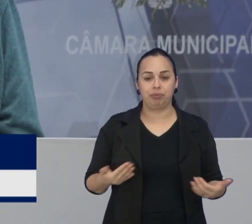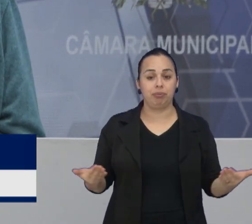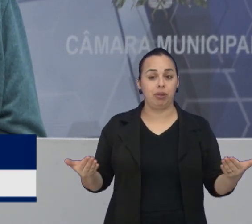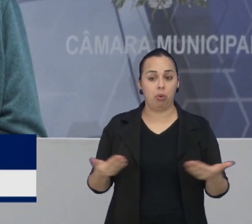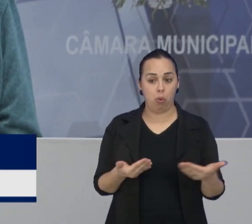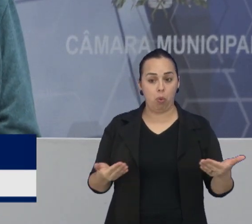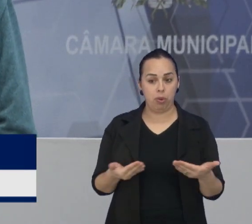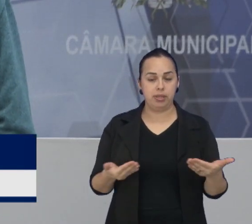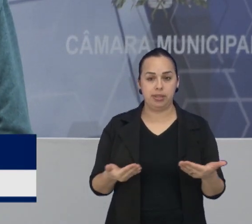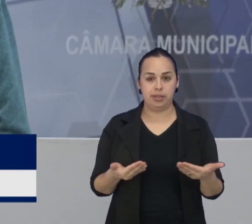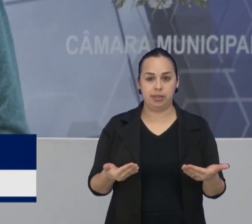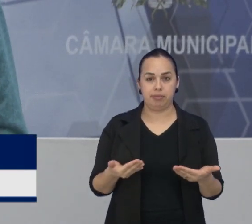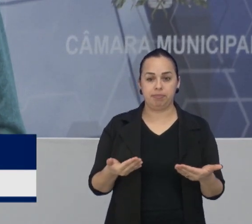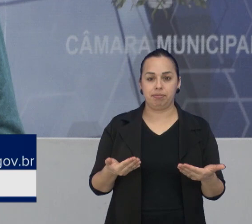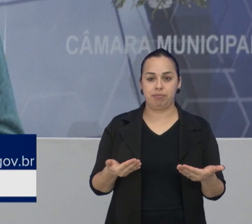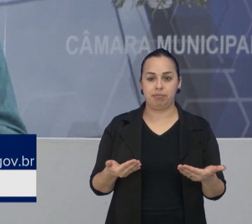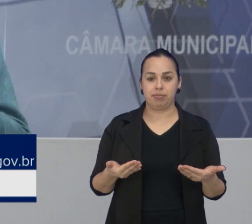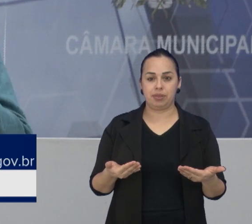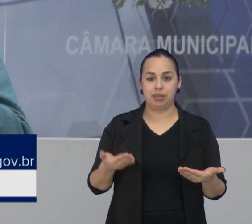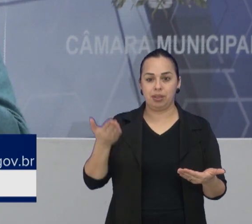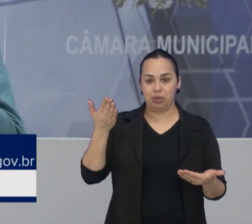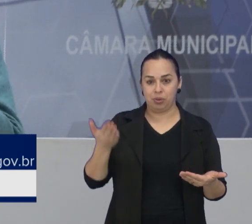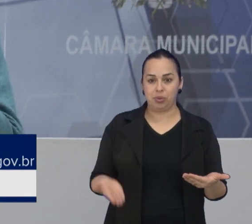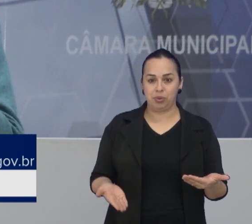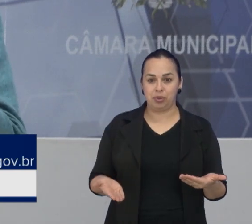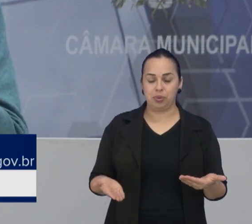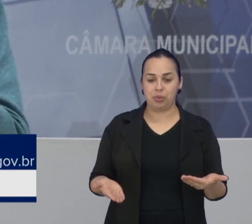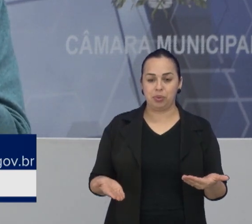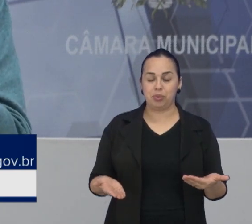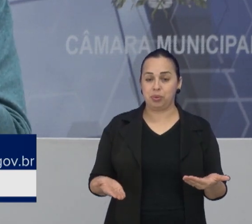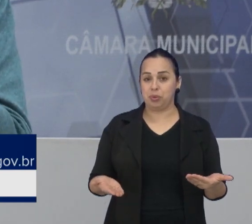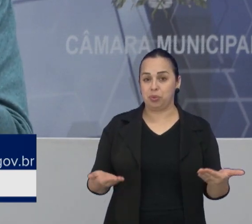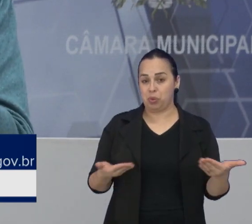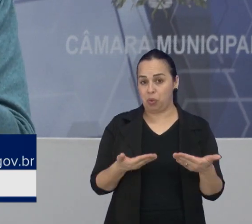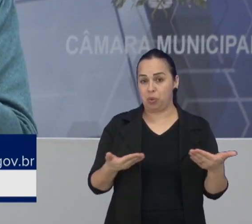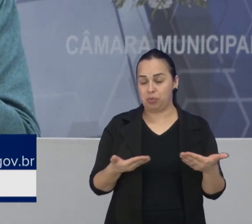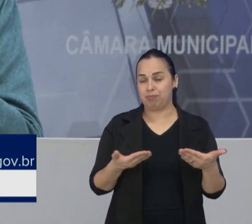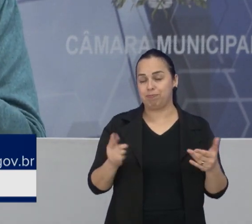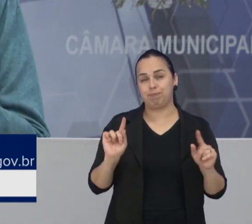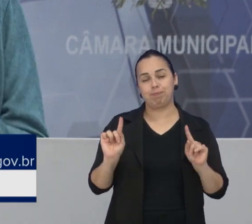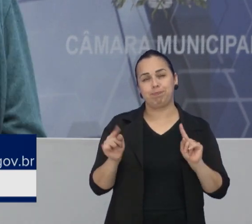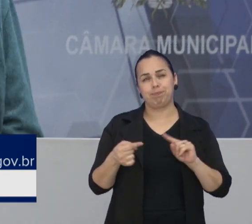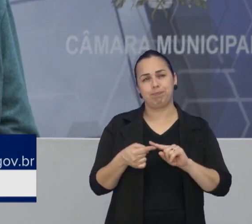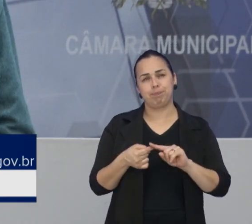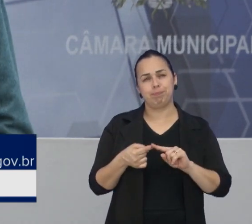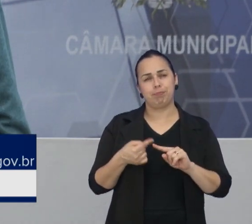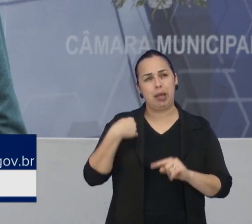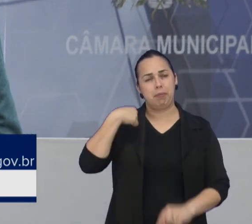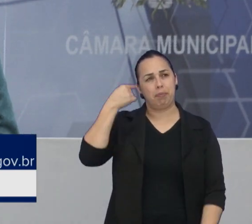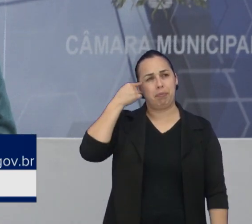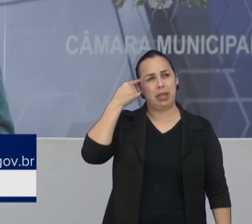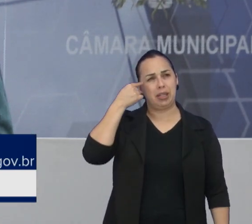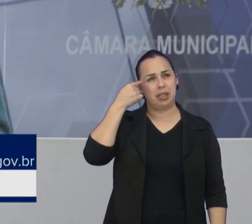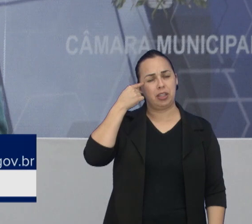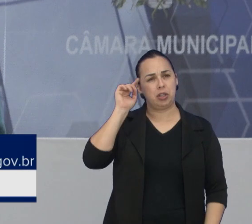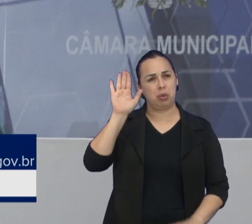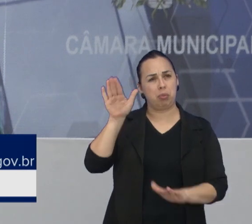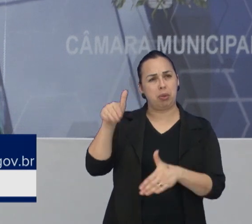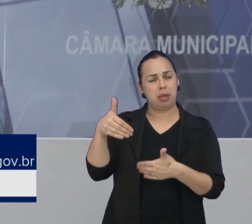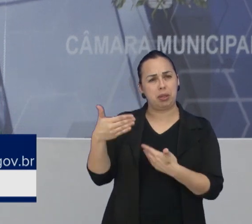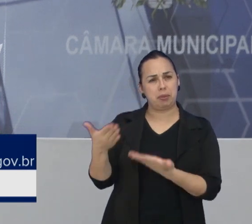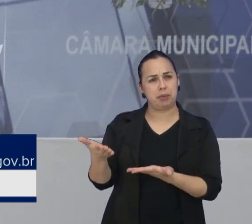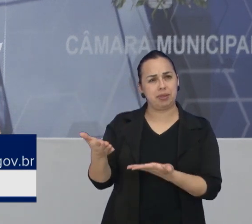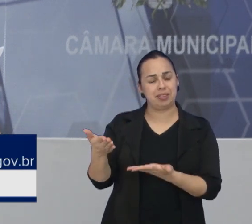dia em que Sebastião, hoje coincidentemente, foi até que pensado que a gente ia dar fazer essa homenagem para o